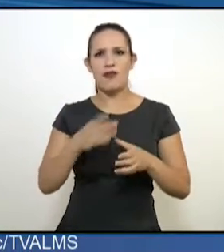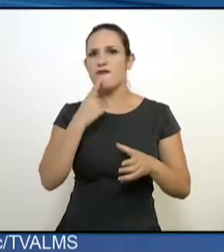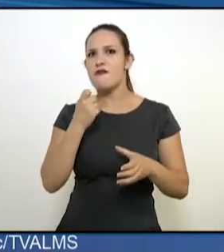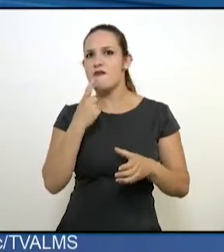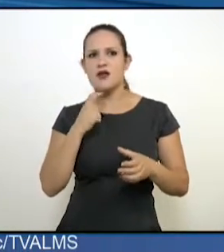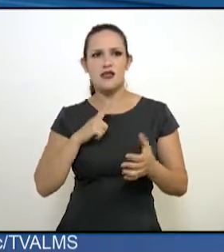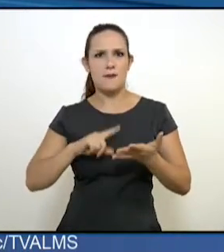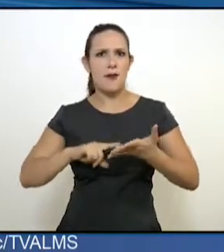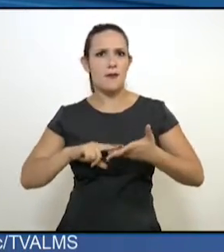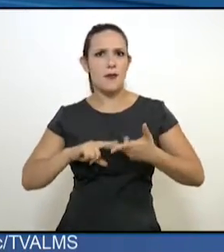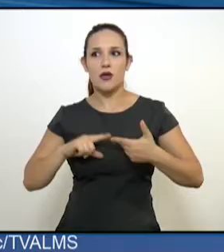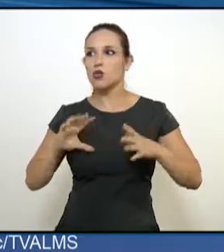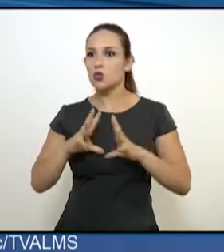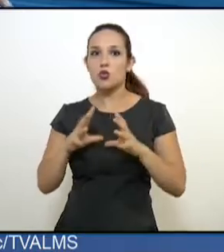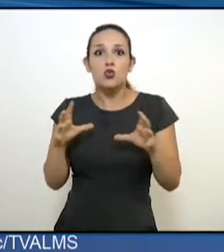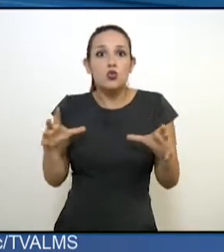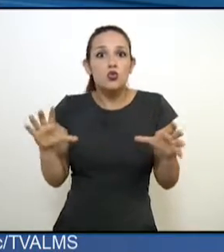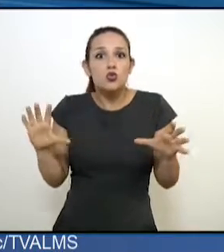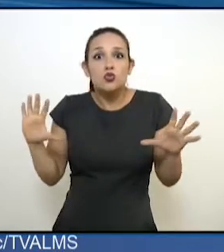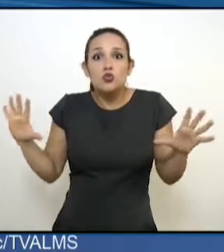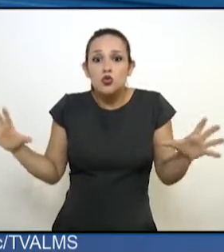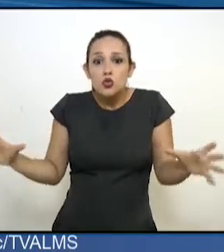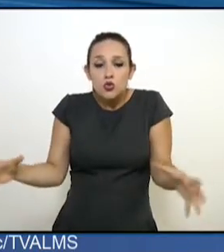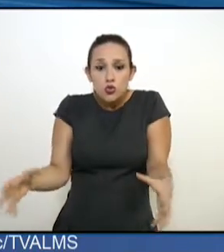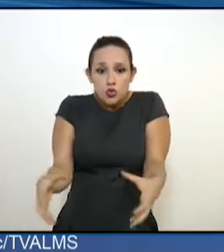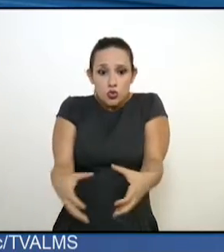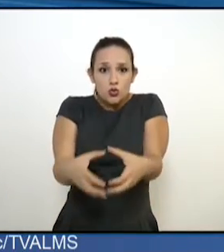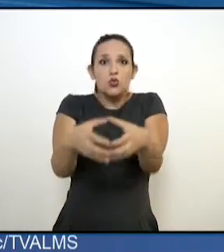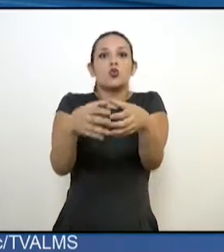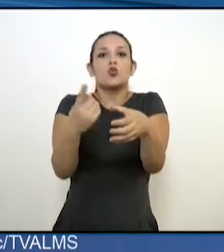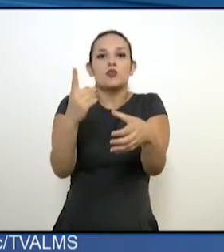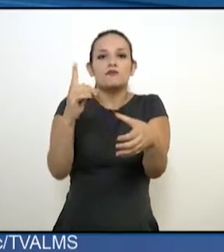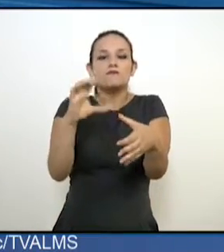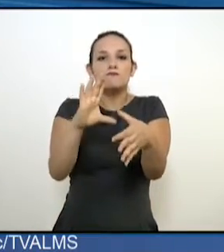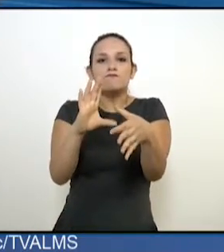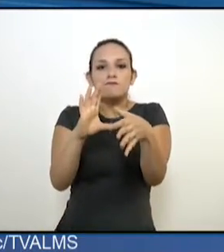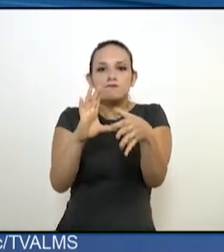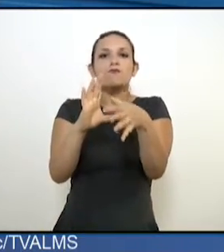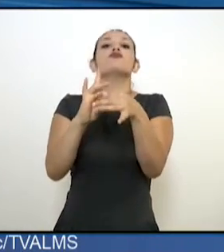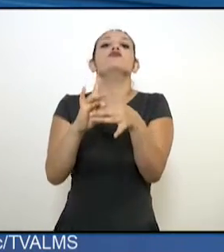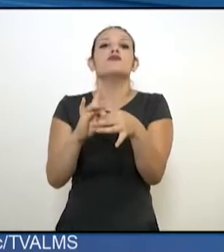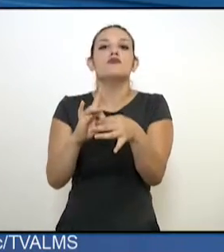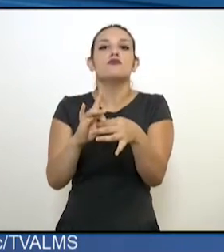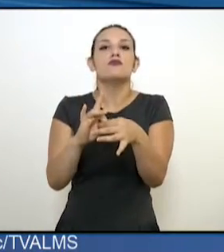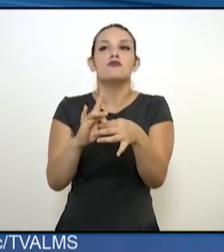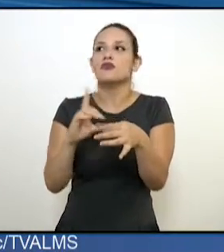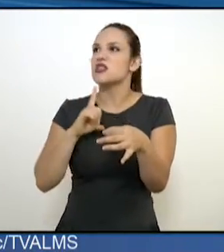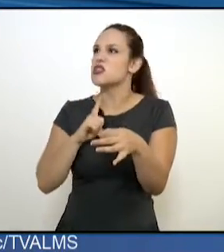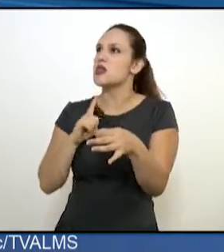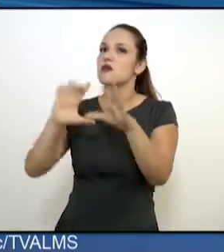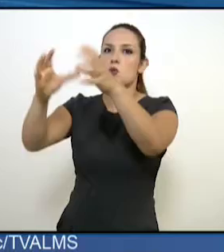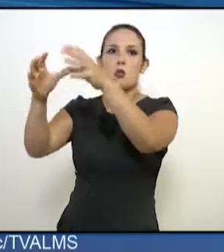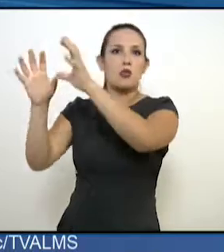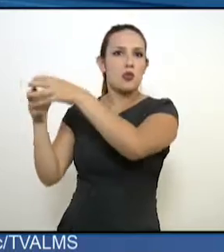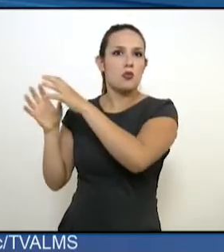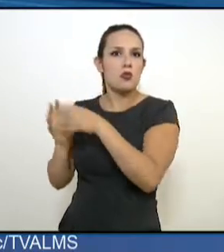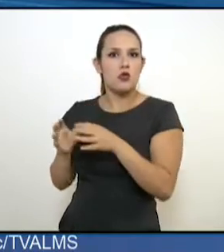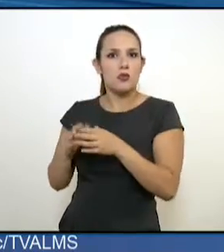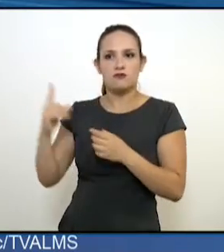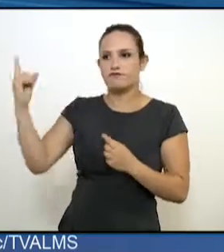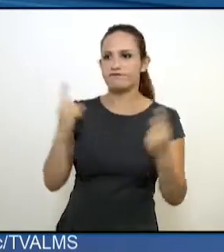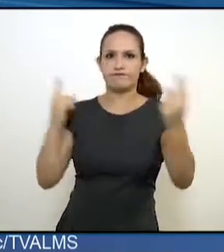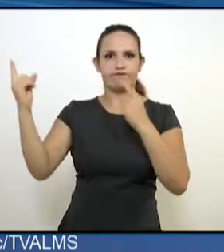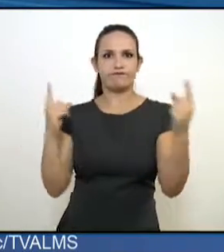eles estão se unindo. Estão fazendo, sim, um crime organizado através de uma junção de facções criminosas em todo o